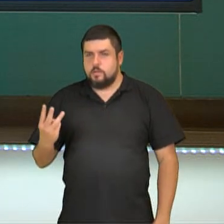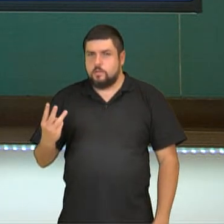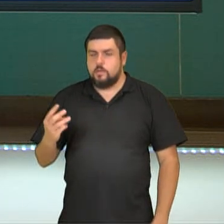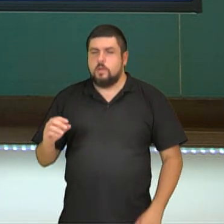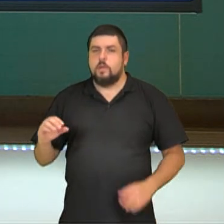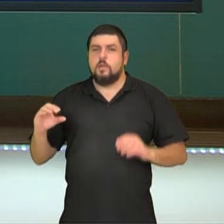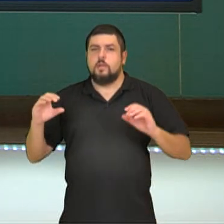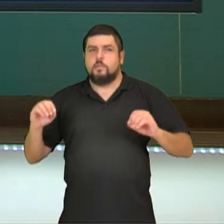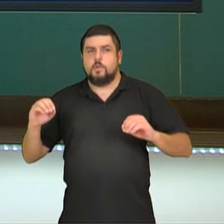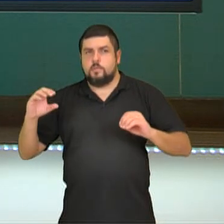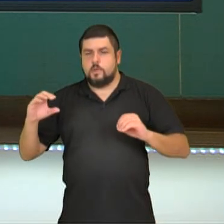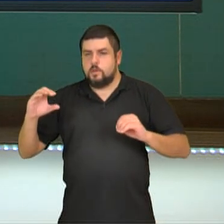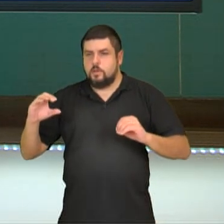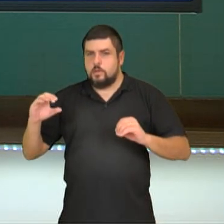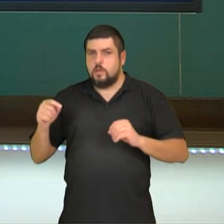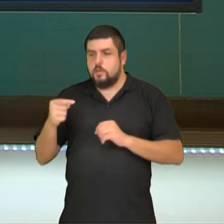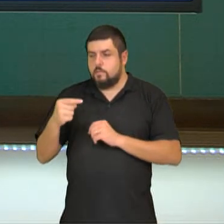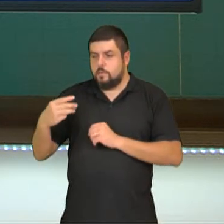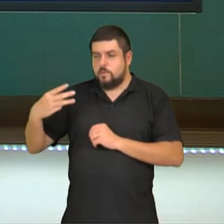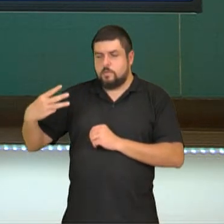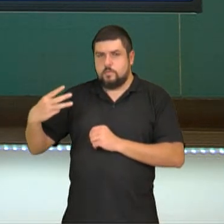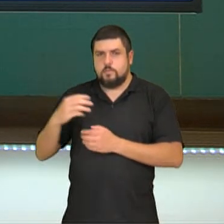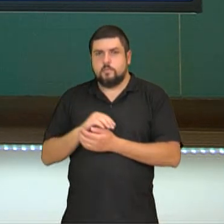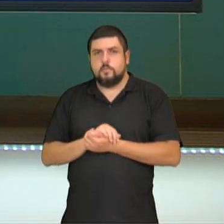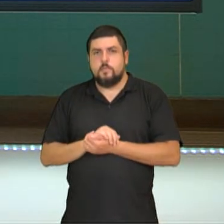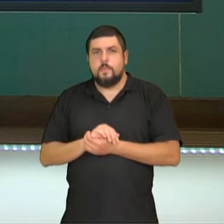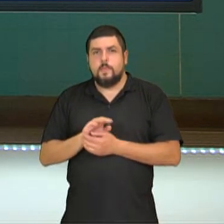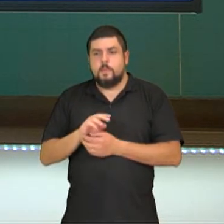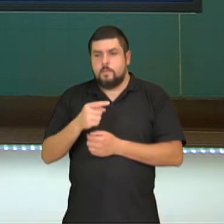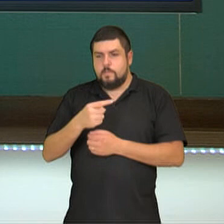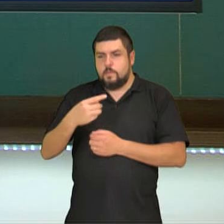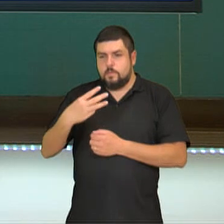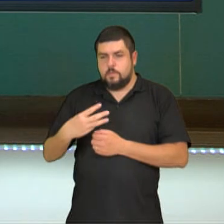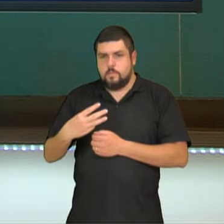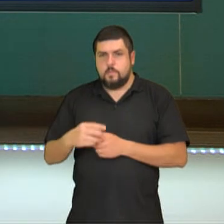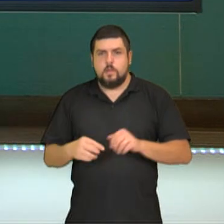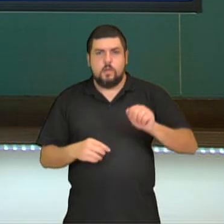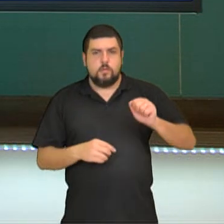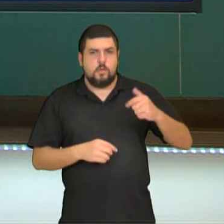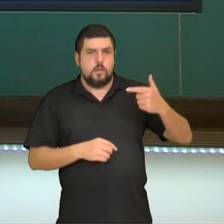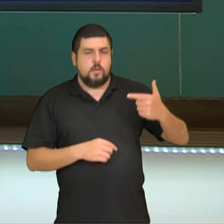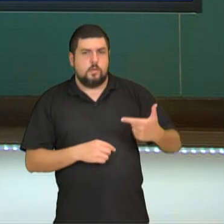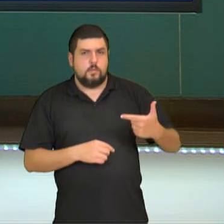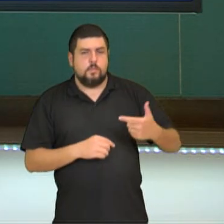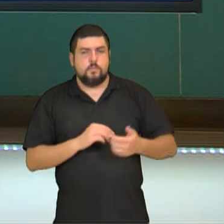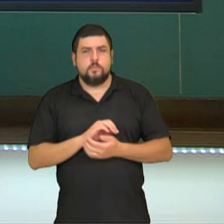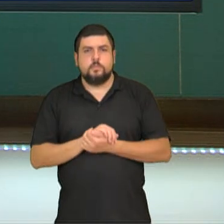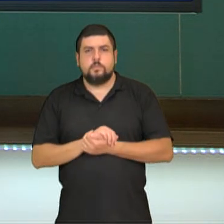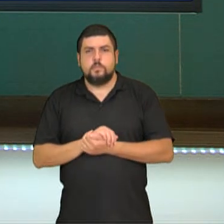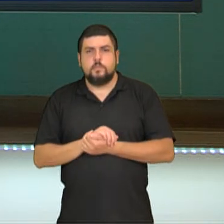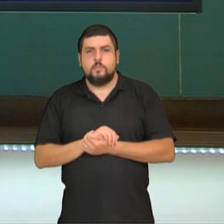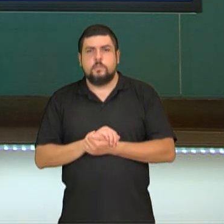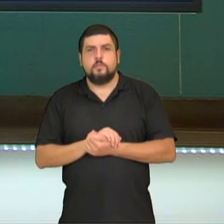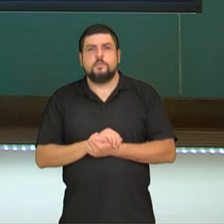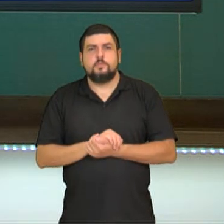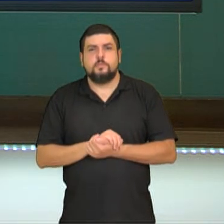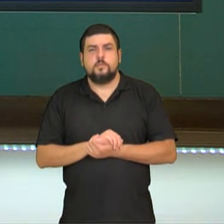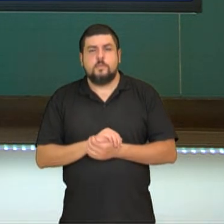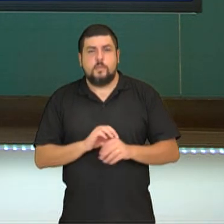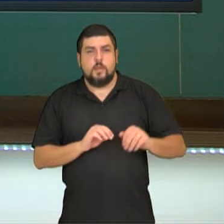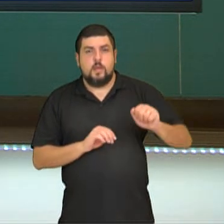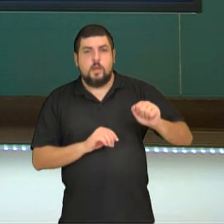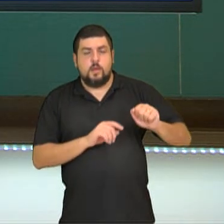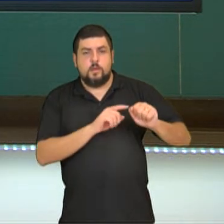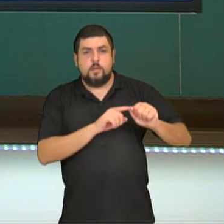menos 3, a do B, que é menos 3, e a do A, que é 2. O A sofreu somente um processo, 2 microcoulombs, o B